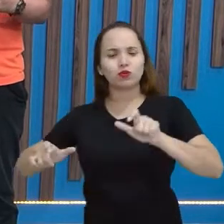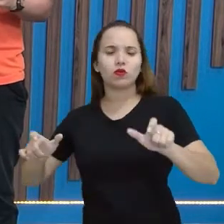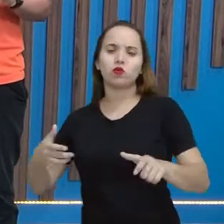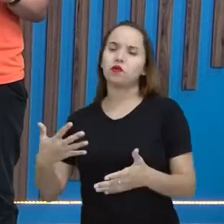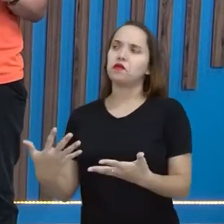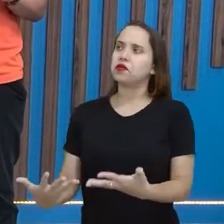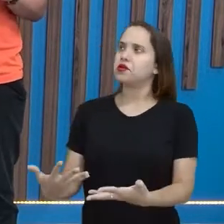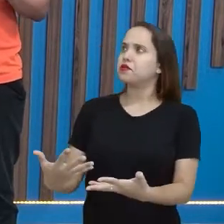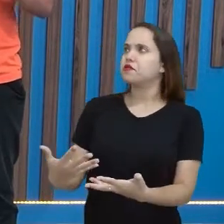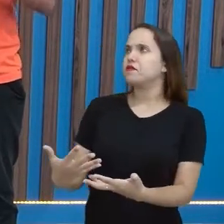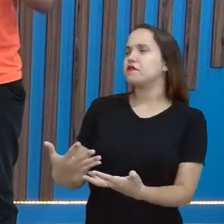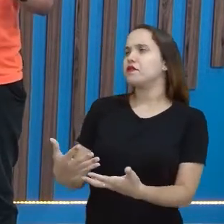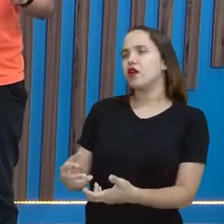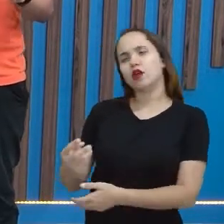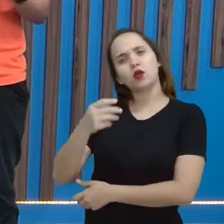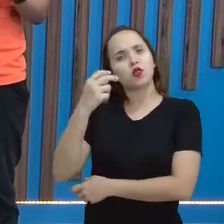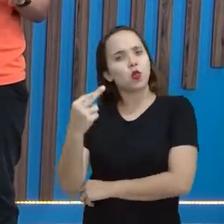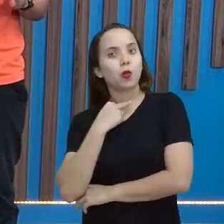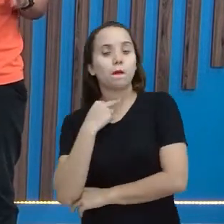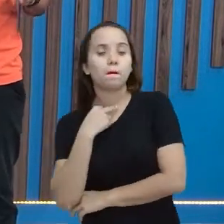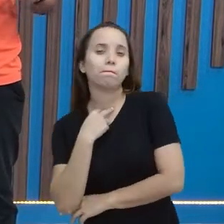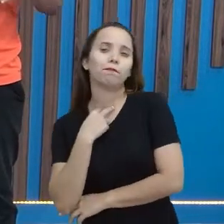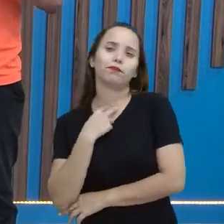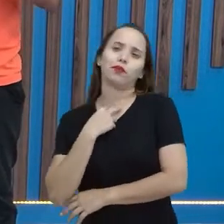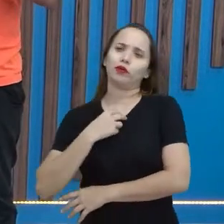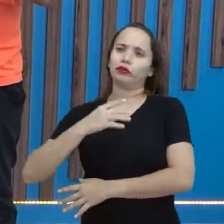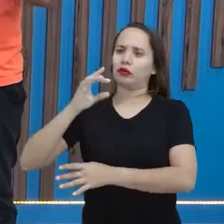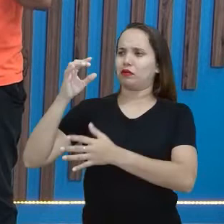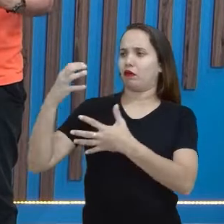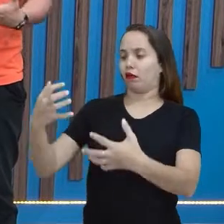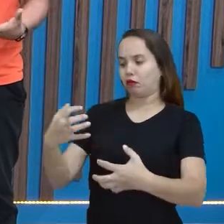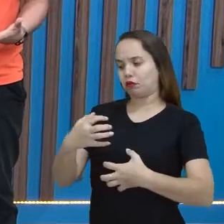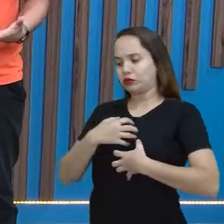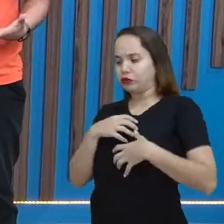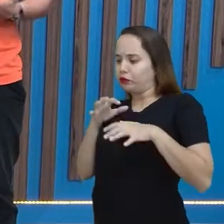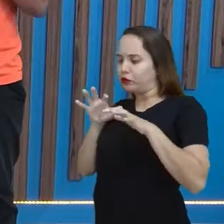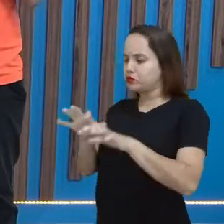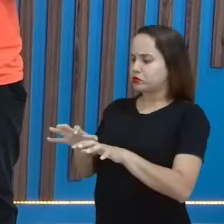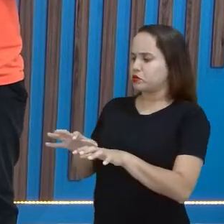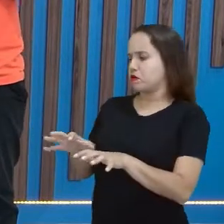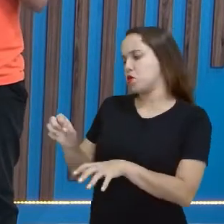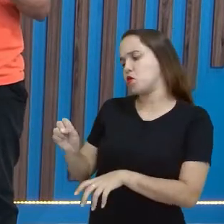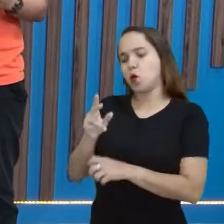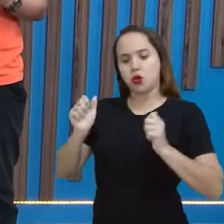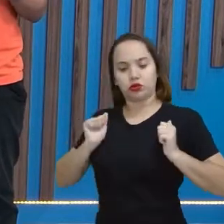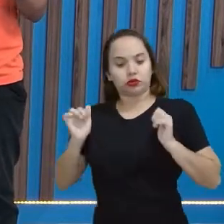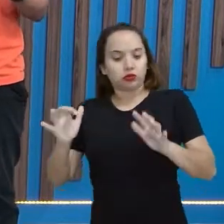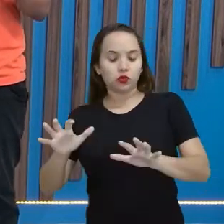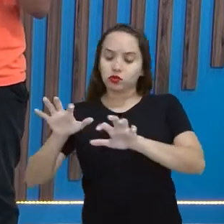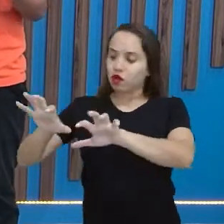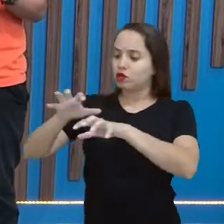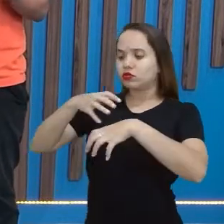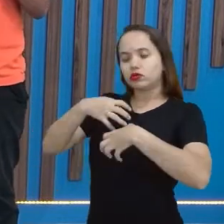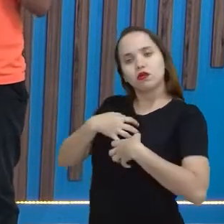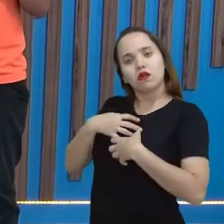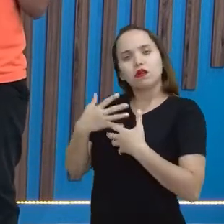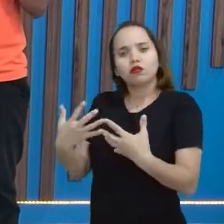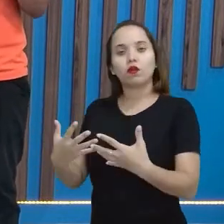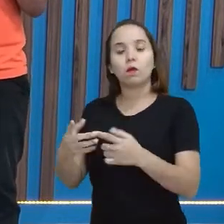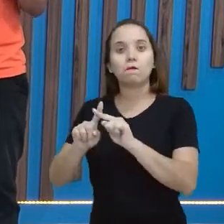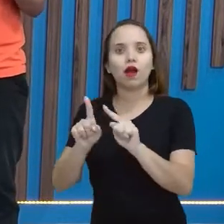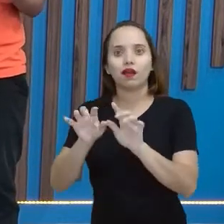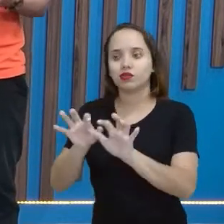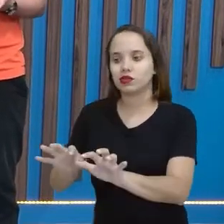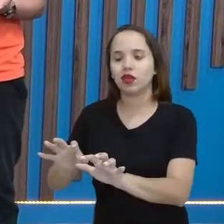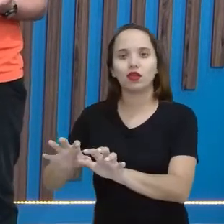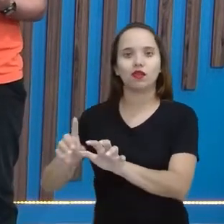que, digamos assim, não podem ser de determinada forma, não podem agir de determinada forma. Então, isso aí vai da construção